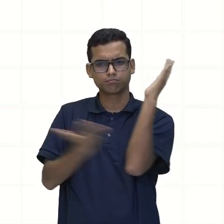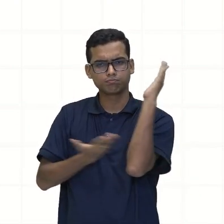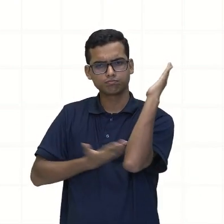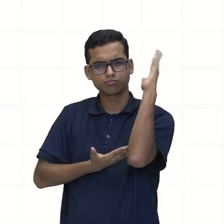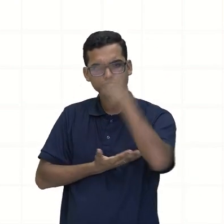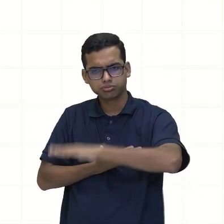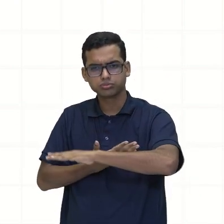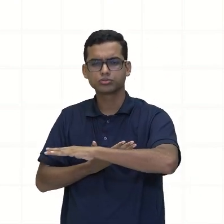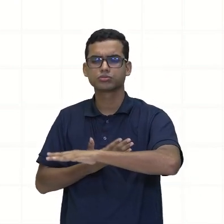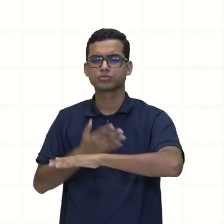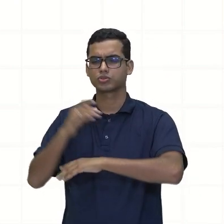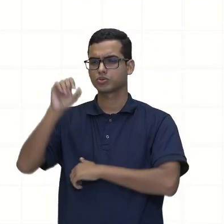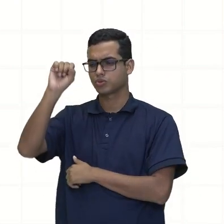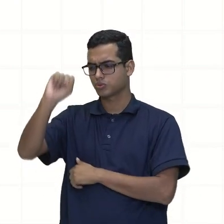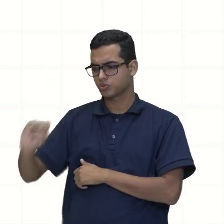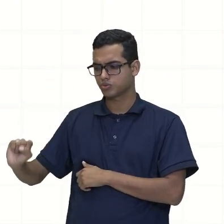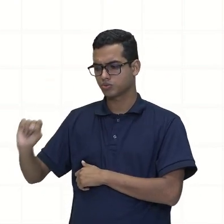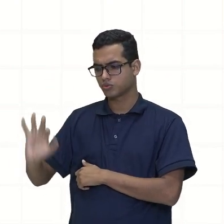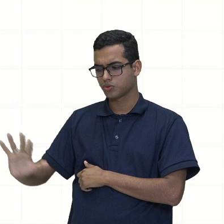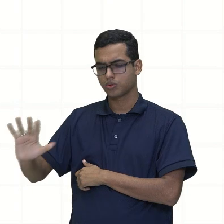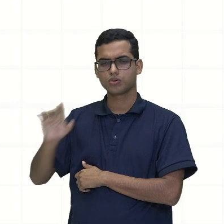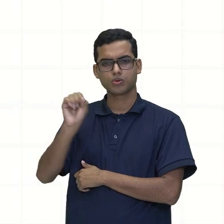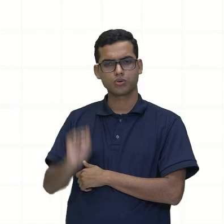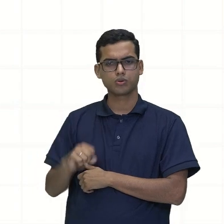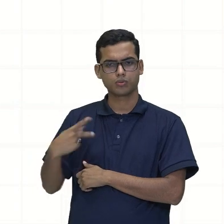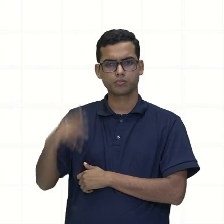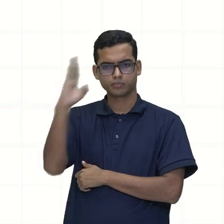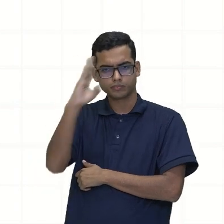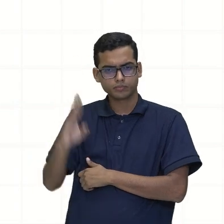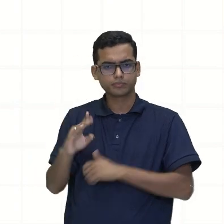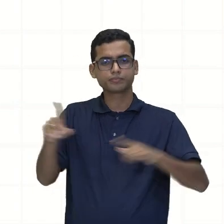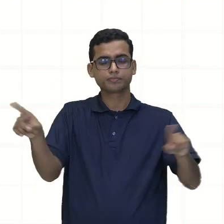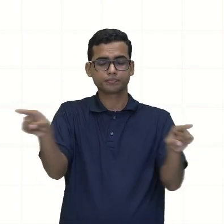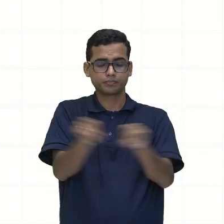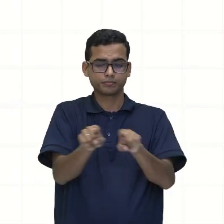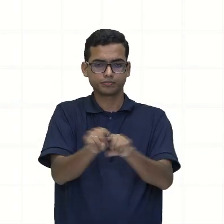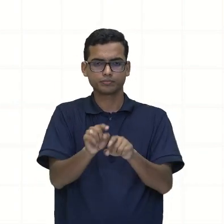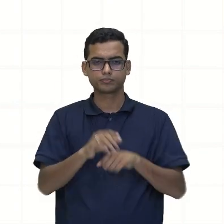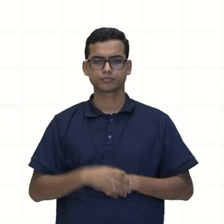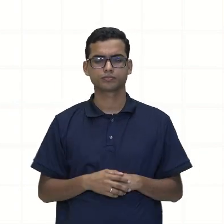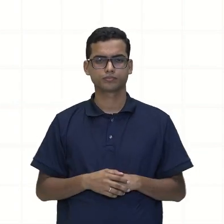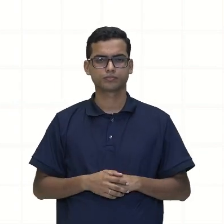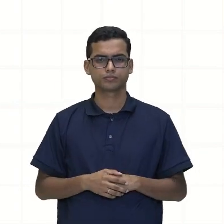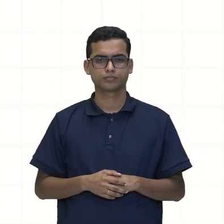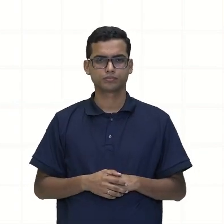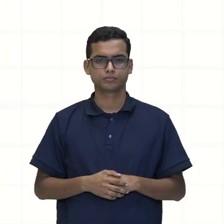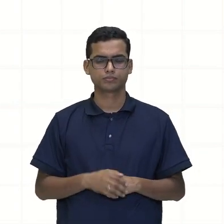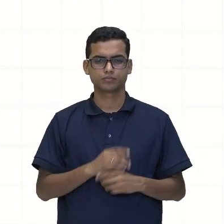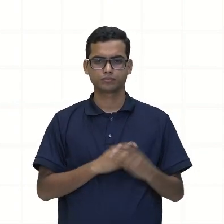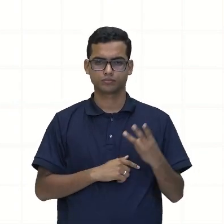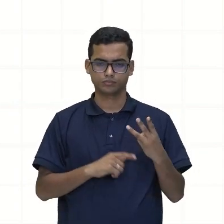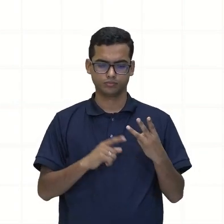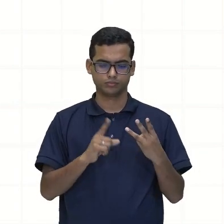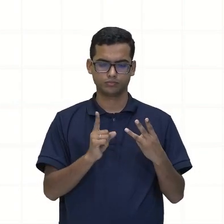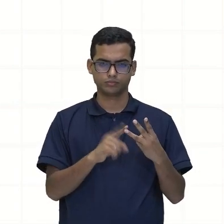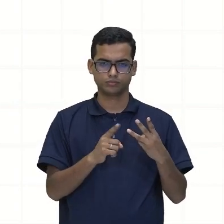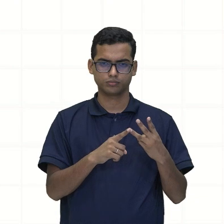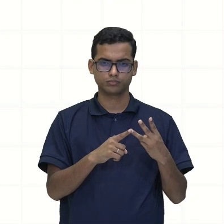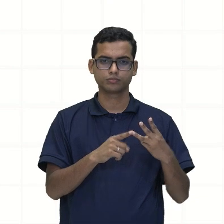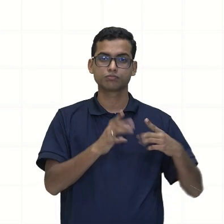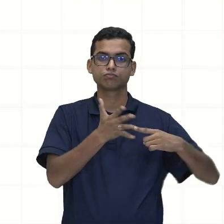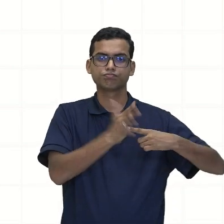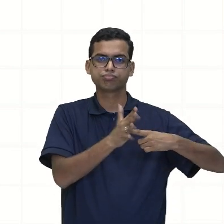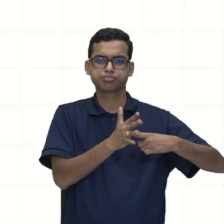regiões sudeste e sul do Brasil. E aí a gente vai ter também, na região sudeste do Brasil, a